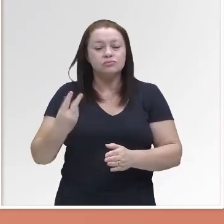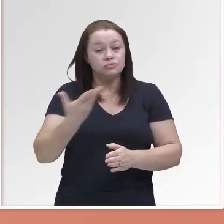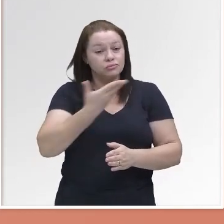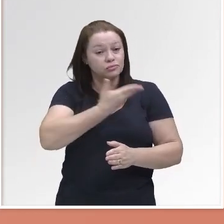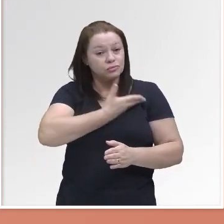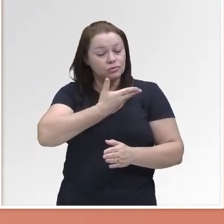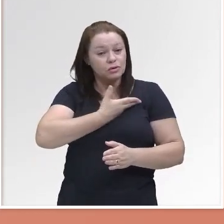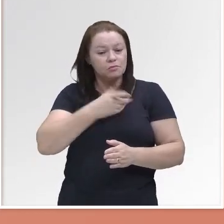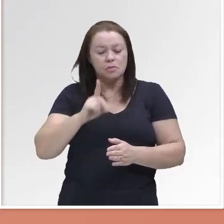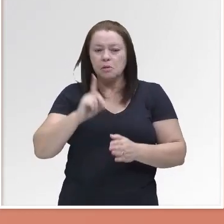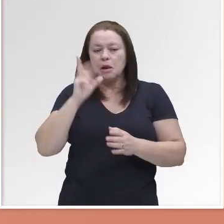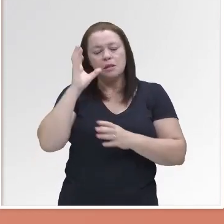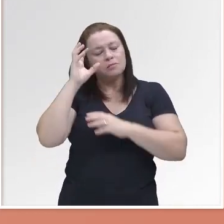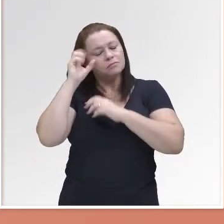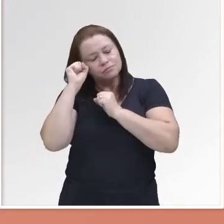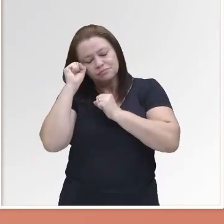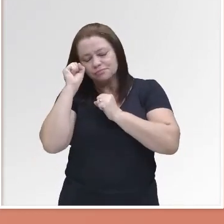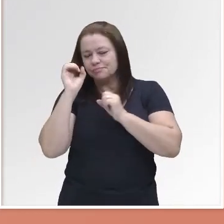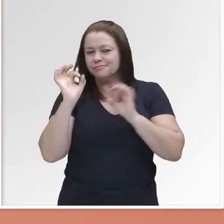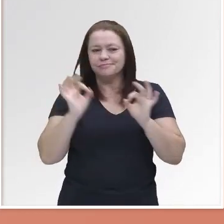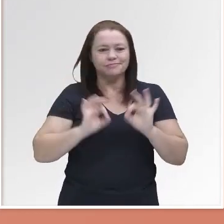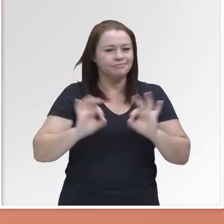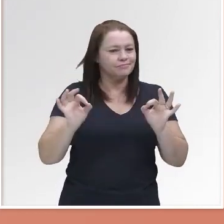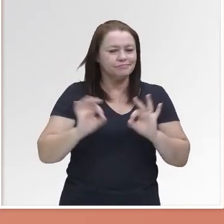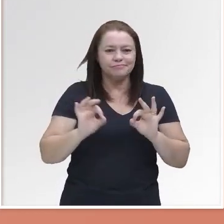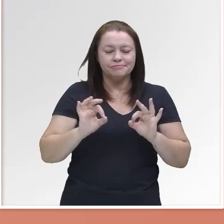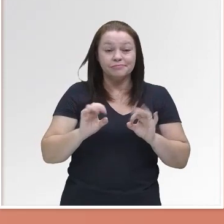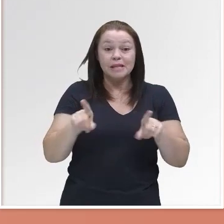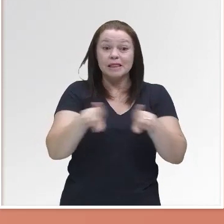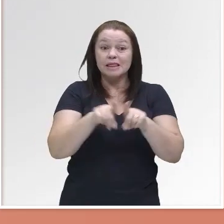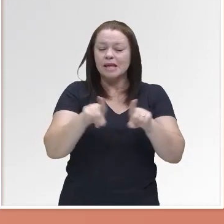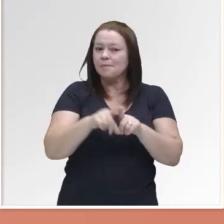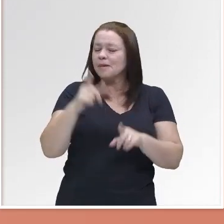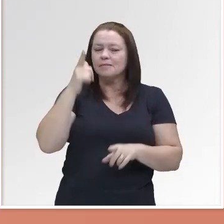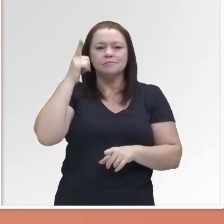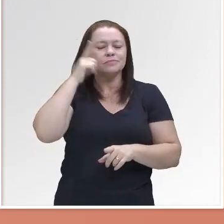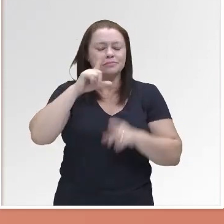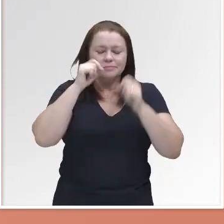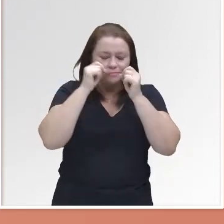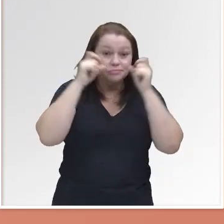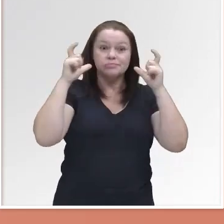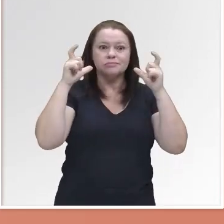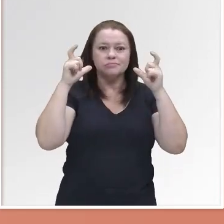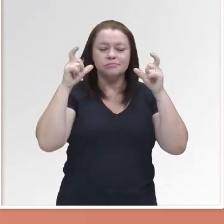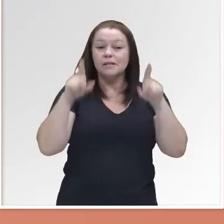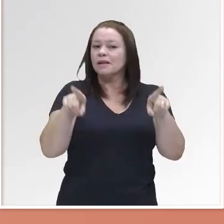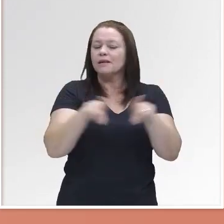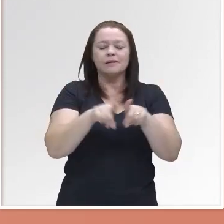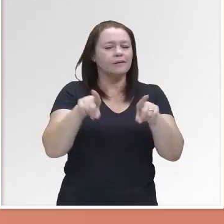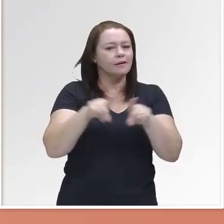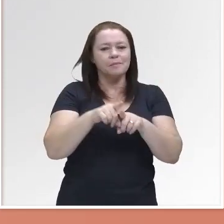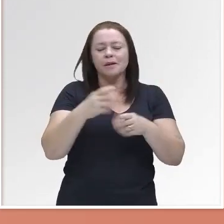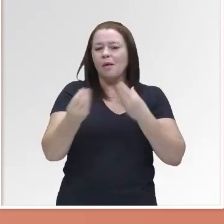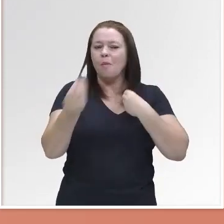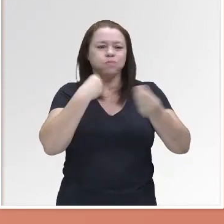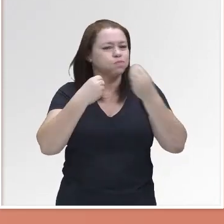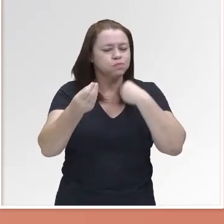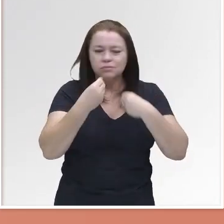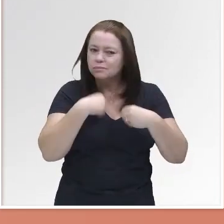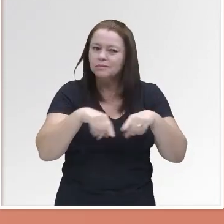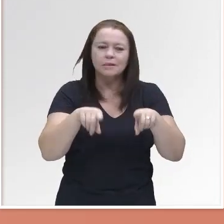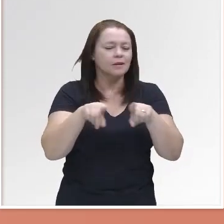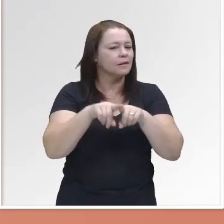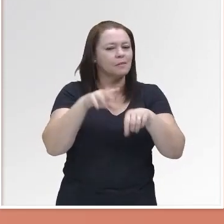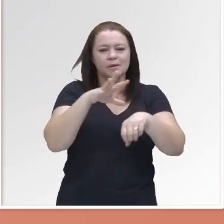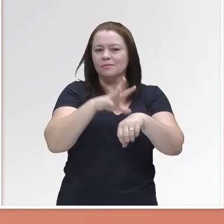havia adormecido e não conseguiu acordar, e ela também não comeu muito e nem estava doente, passando mal